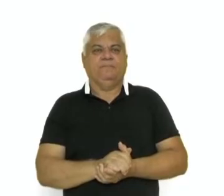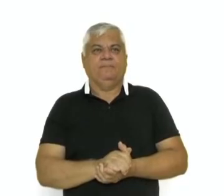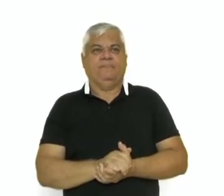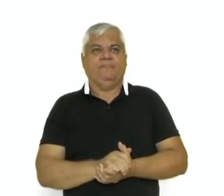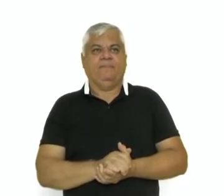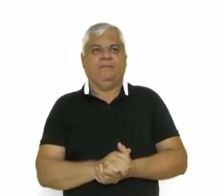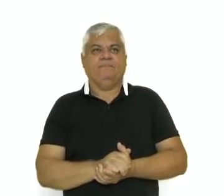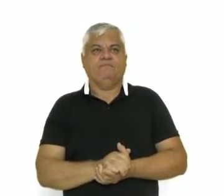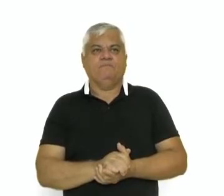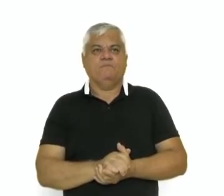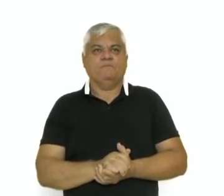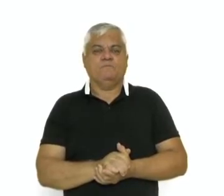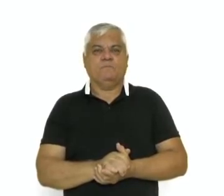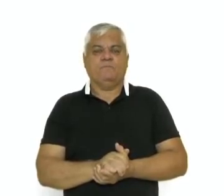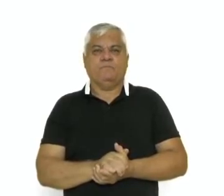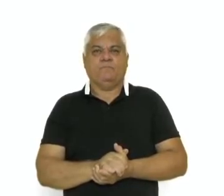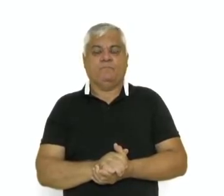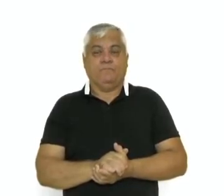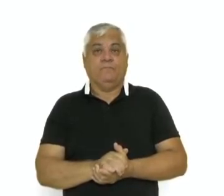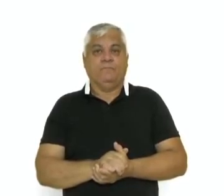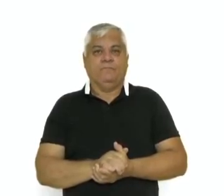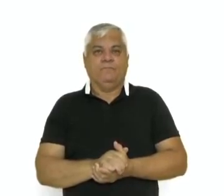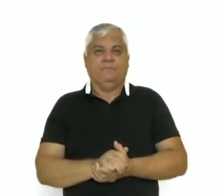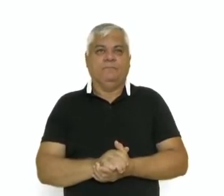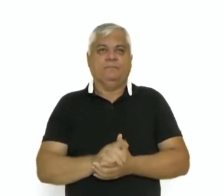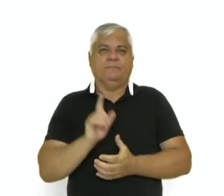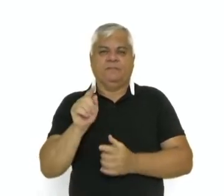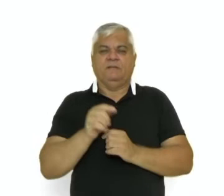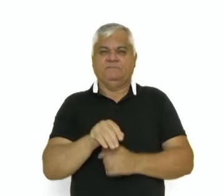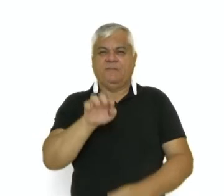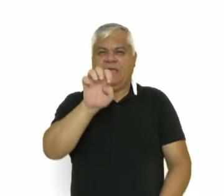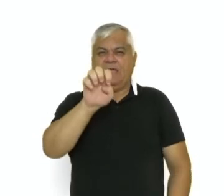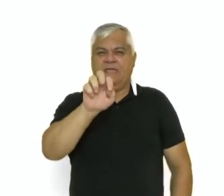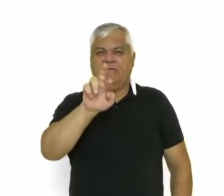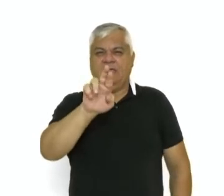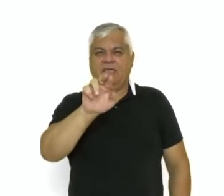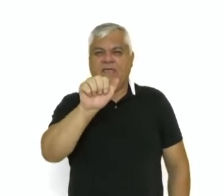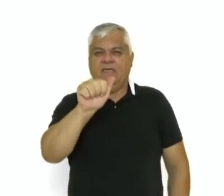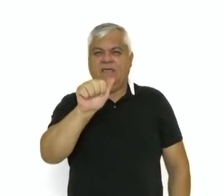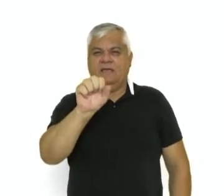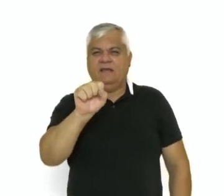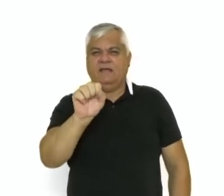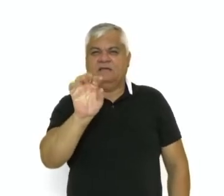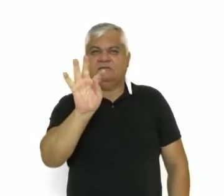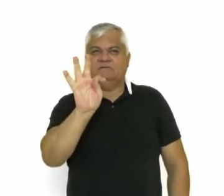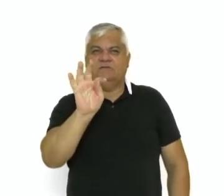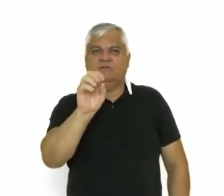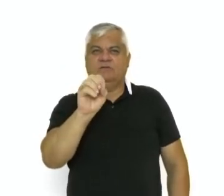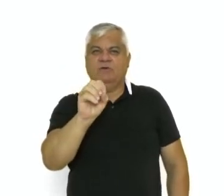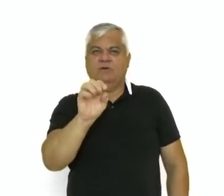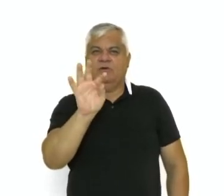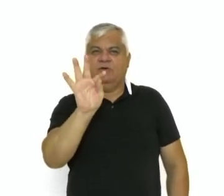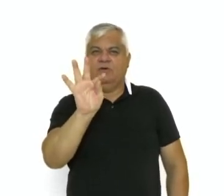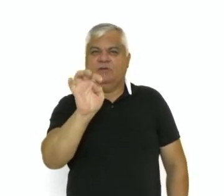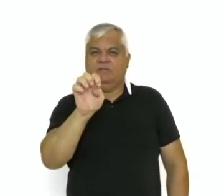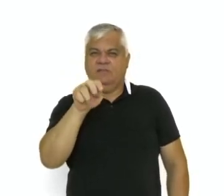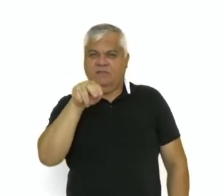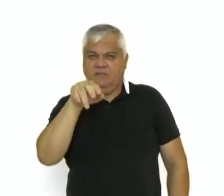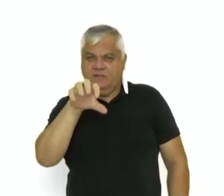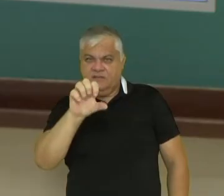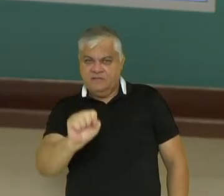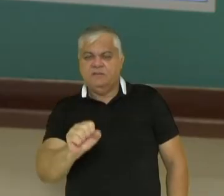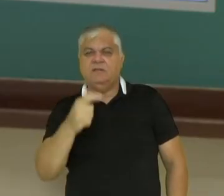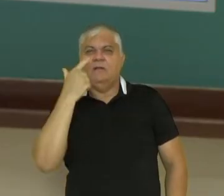Veja que figura louca. Aristóteles foi uma das primeiras pessoas a medir com precisão o raio da Terra há cerca de